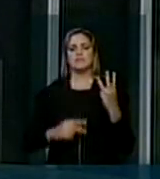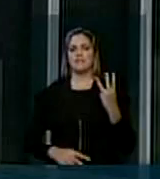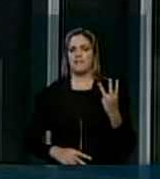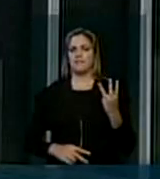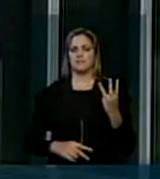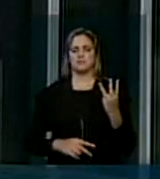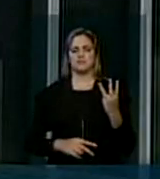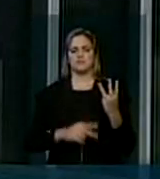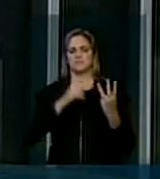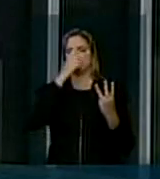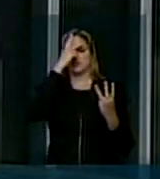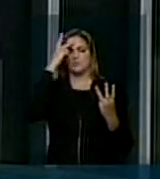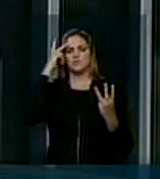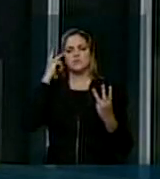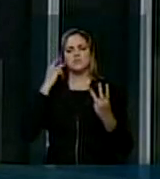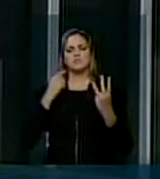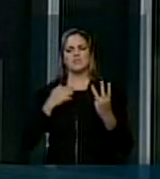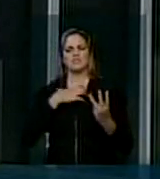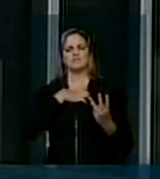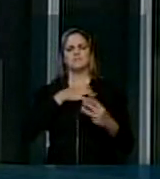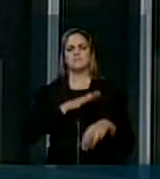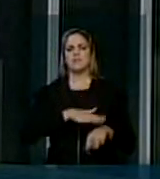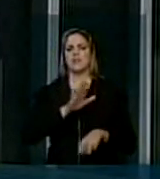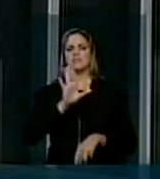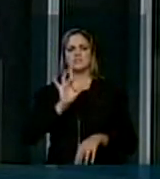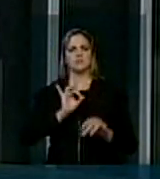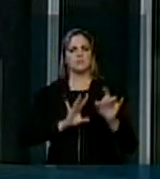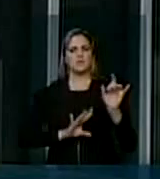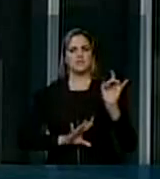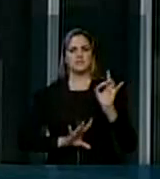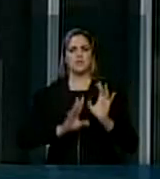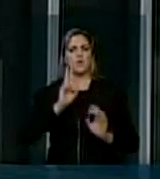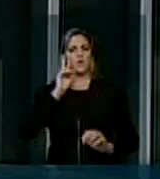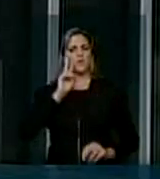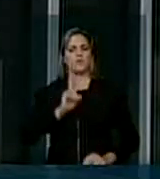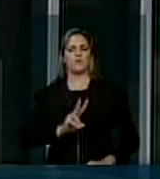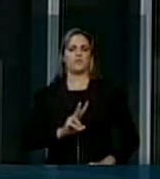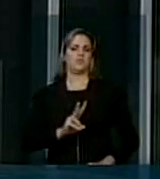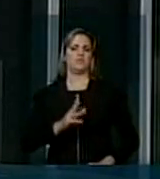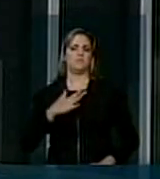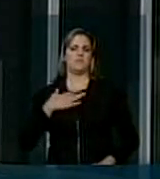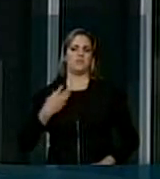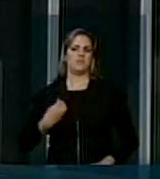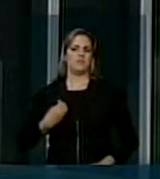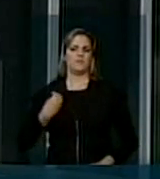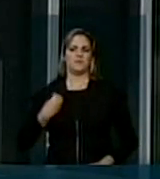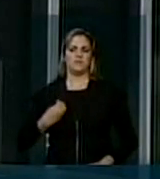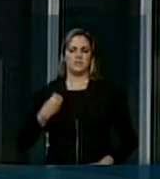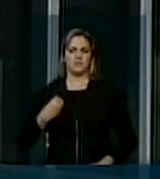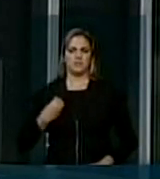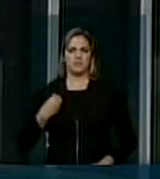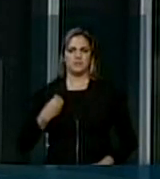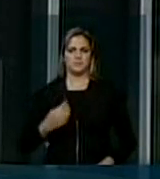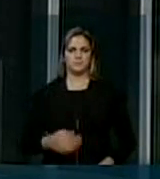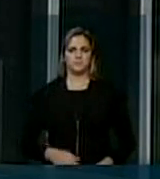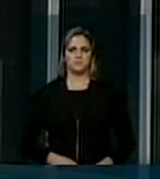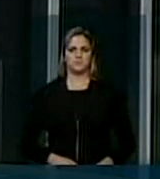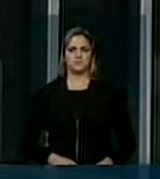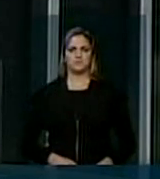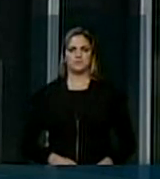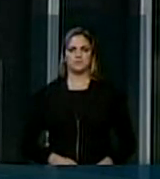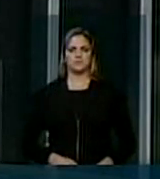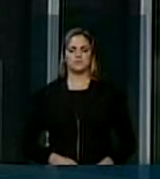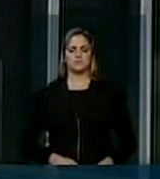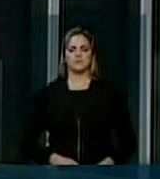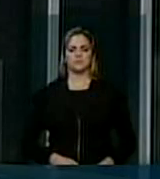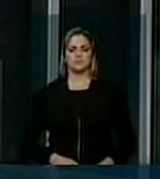mais especiais que já encontrei ao longo da minha história, ao longo da minha vida.